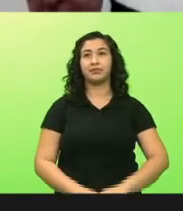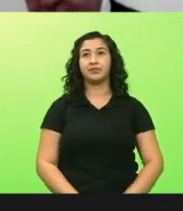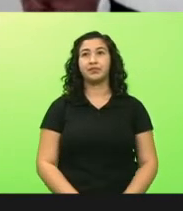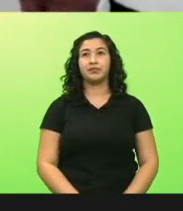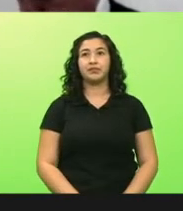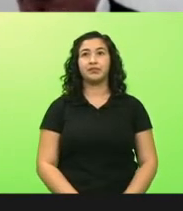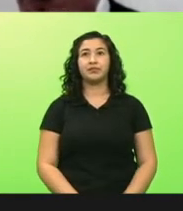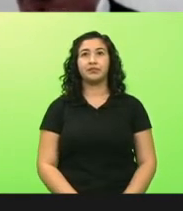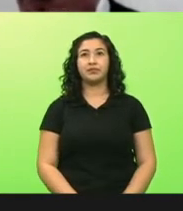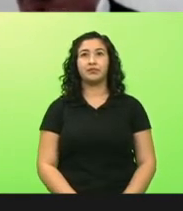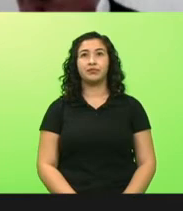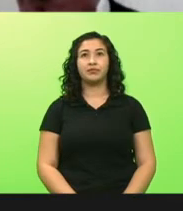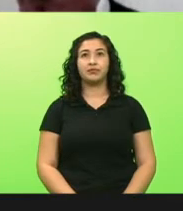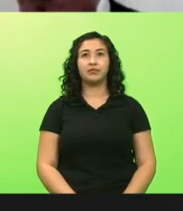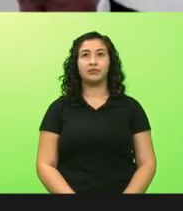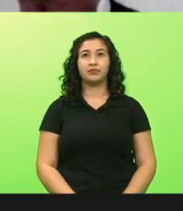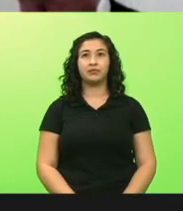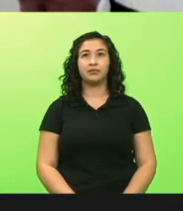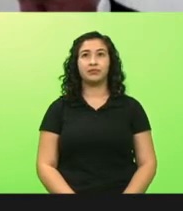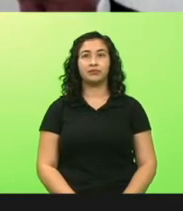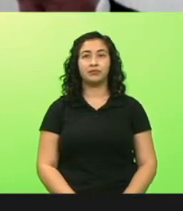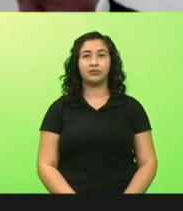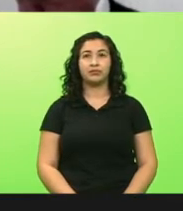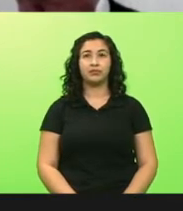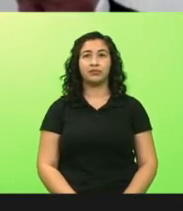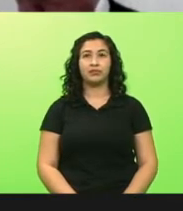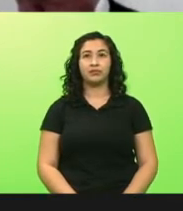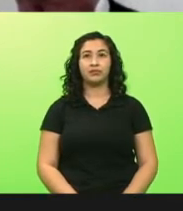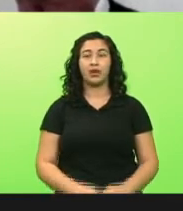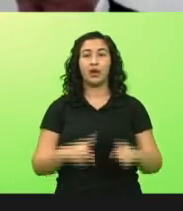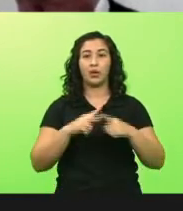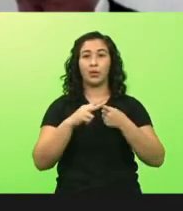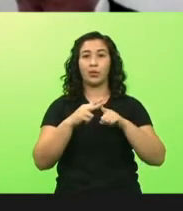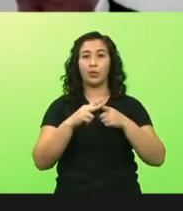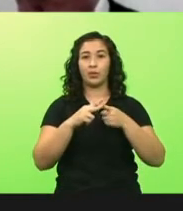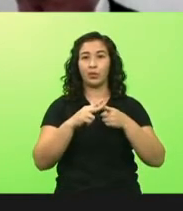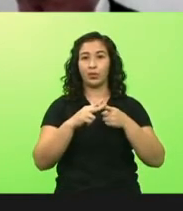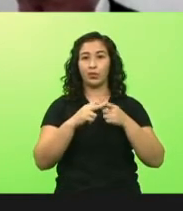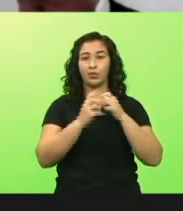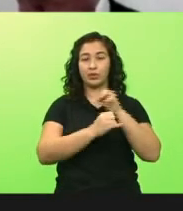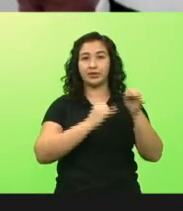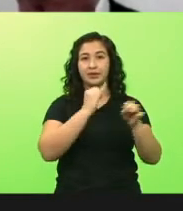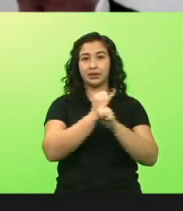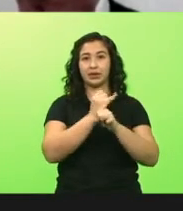Congelou todas as imagens aqui. Vamos ter que restabelecer o sistema, que o problema é nosso.